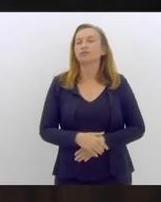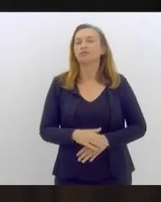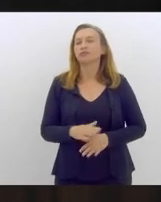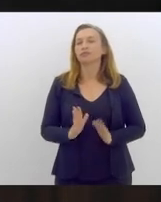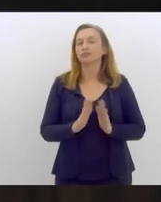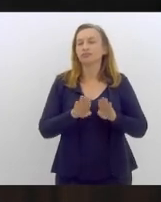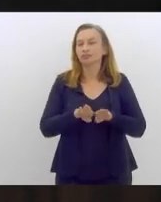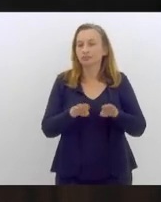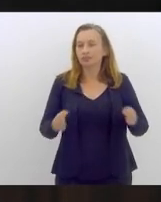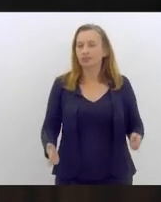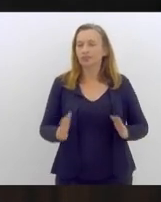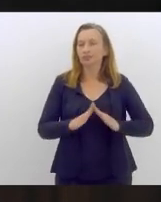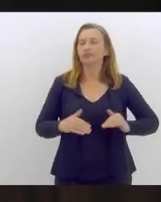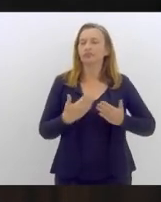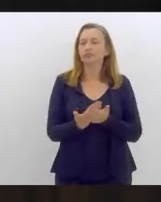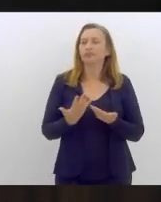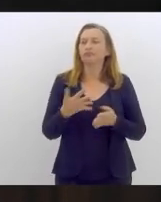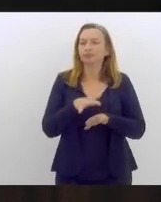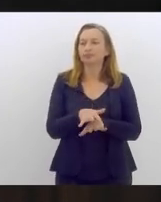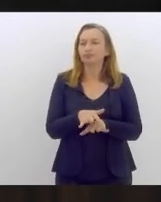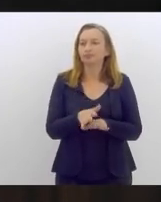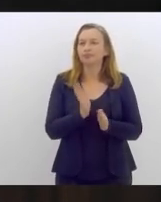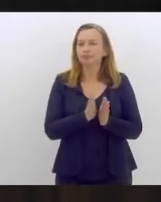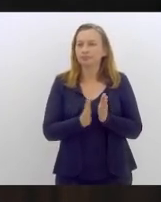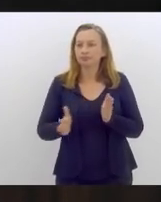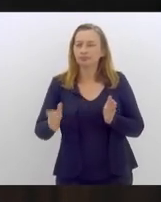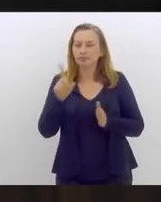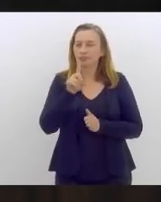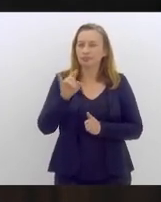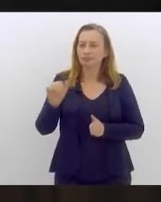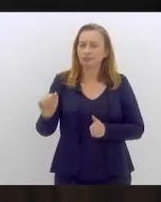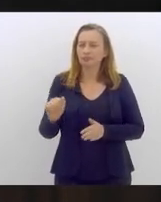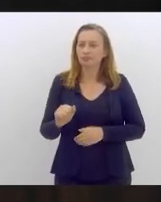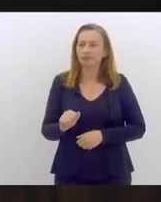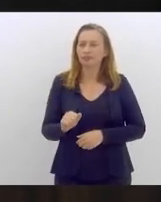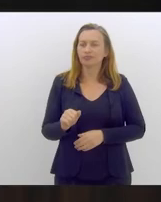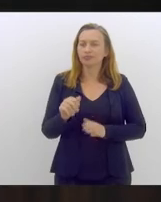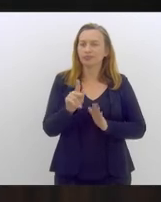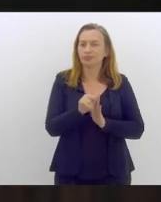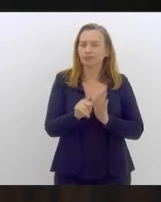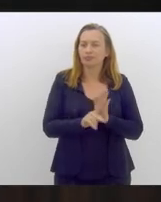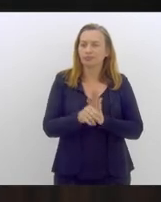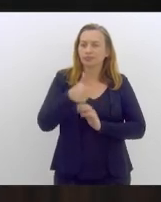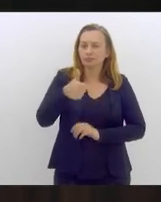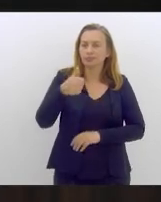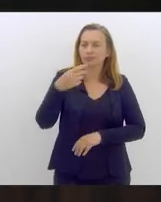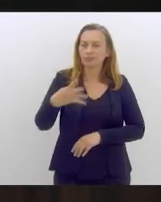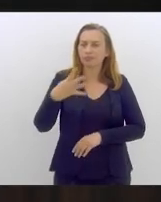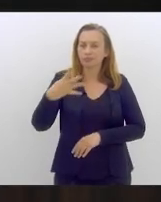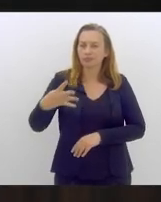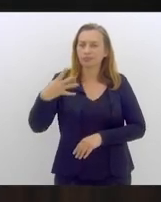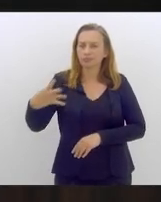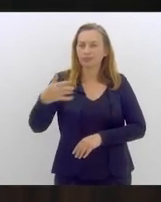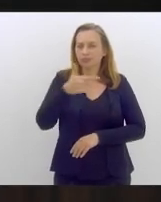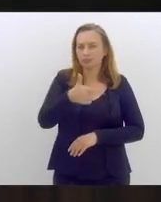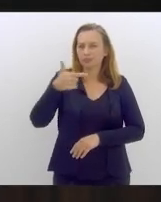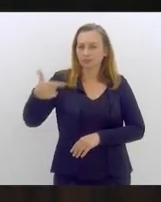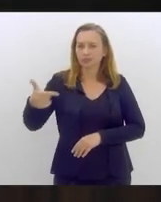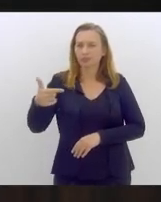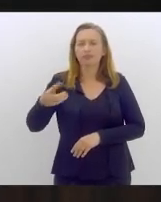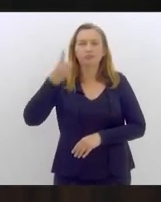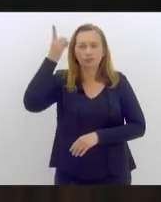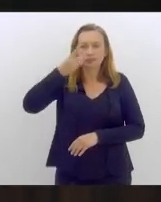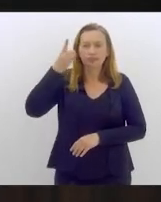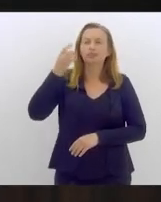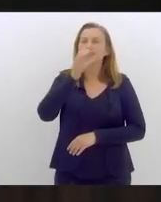sobre a mesa requerimento de inclusão na ordem do dia do projeto 1444 de 2022, de autoria da